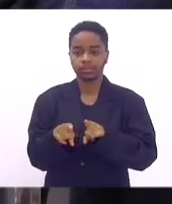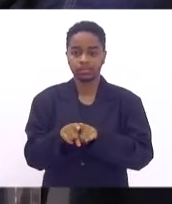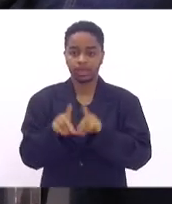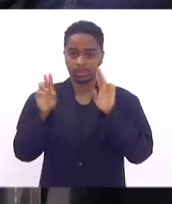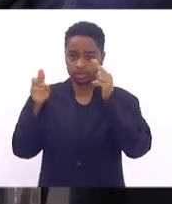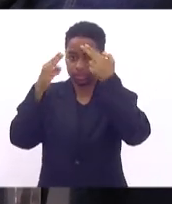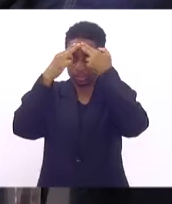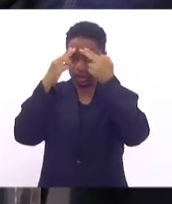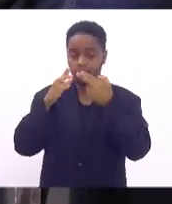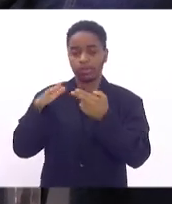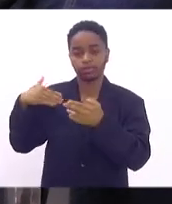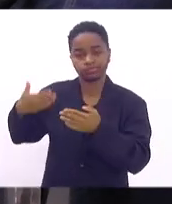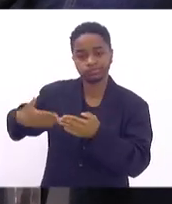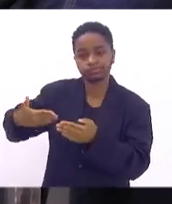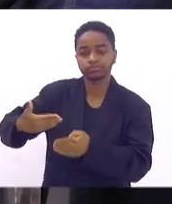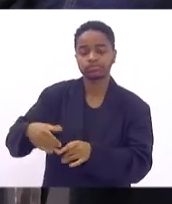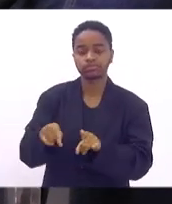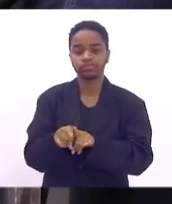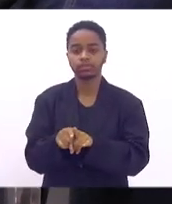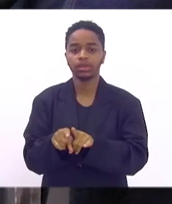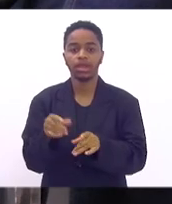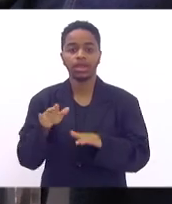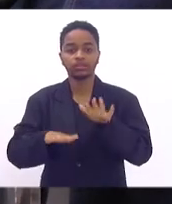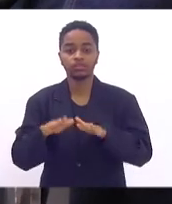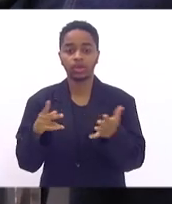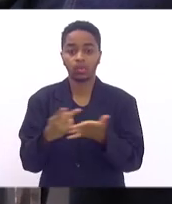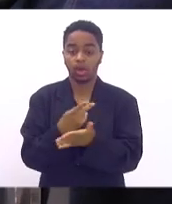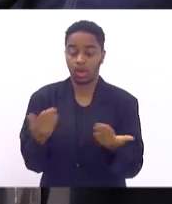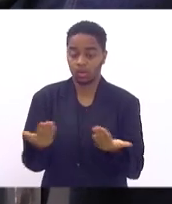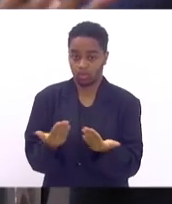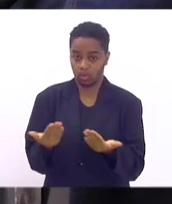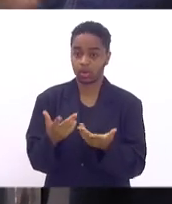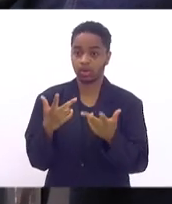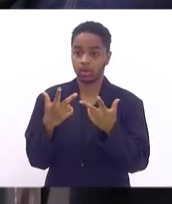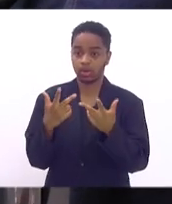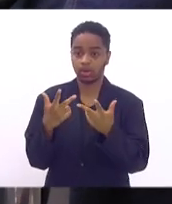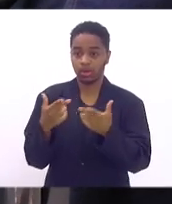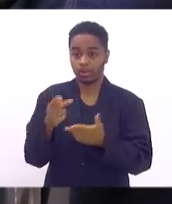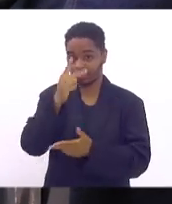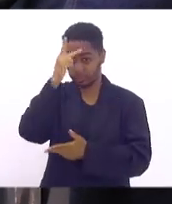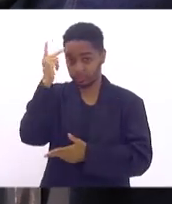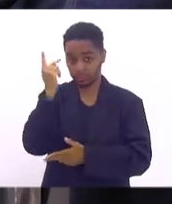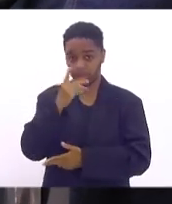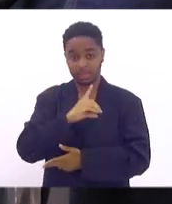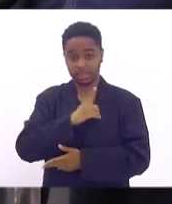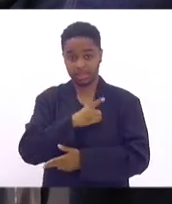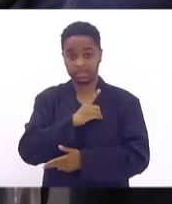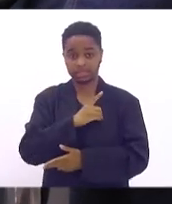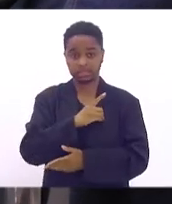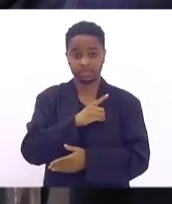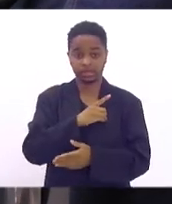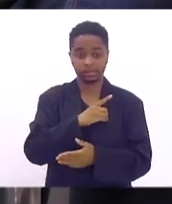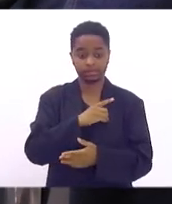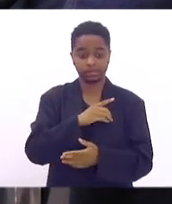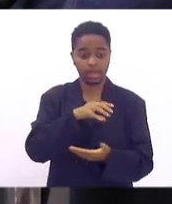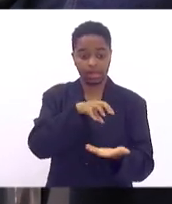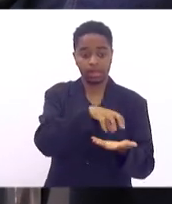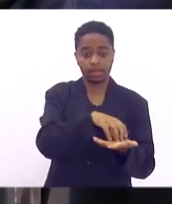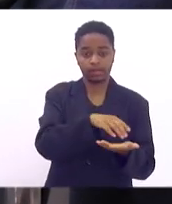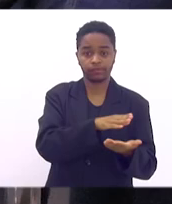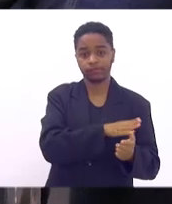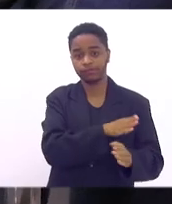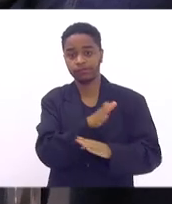trauma que está perdurando. Às vezes acabou de acontecer, né, como uma pessoa sair da Delegacia da Mulher e chegar no CIAM. E às vezes a